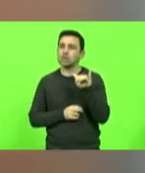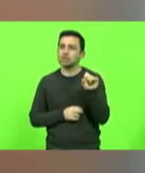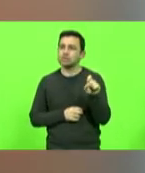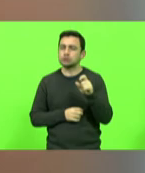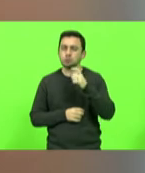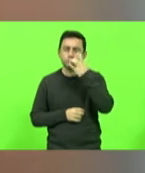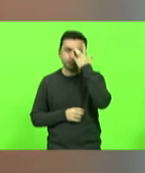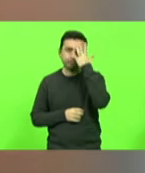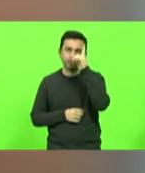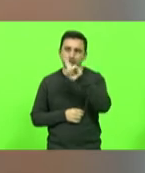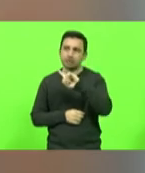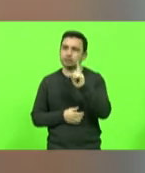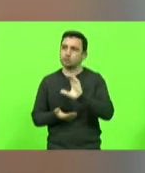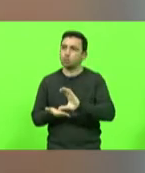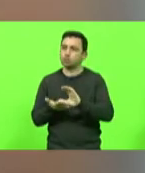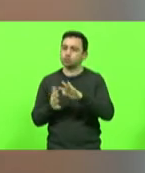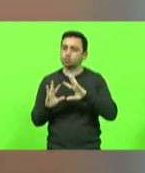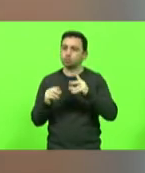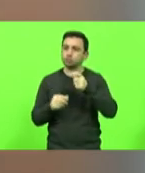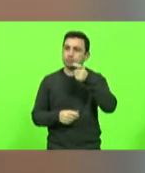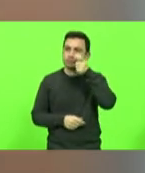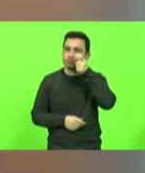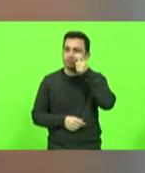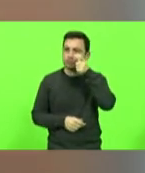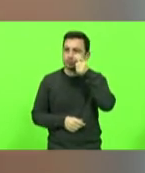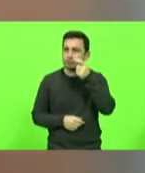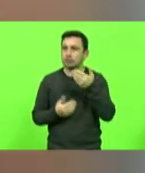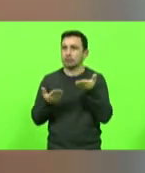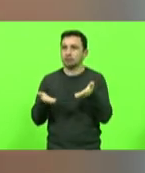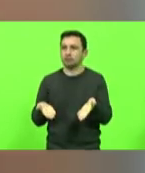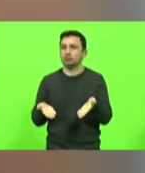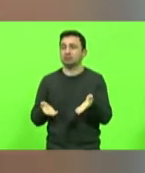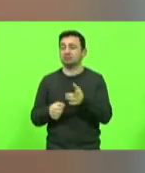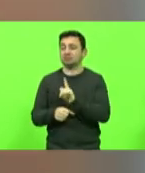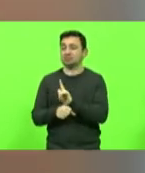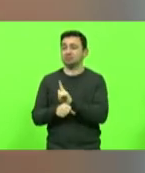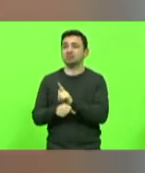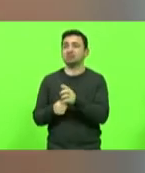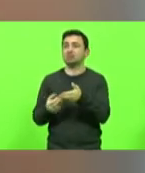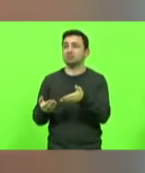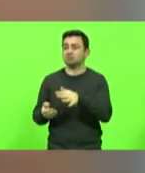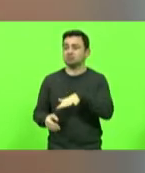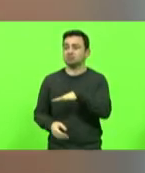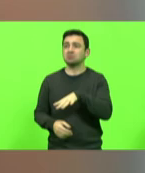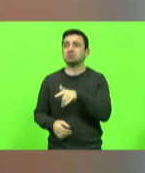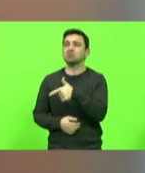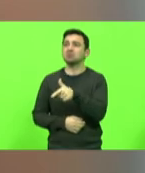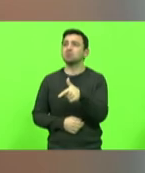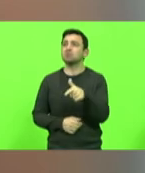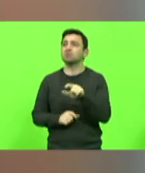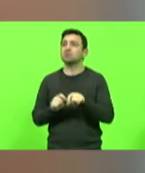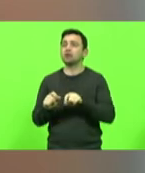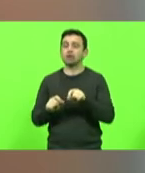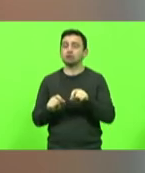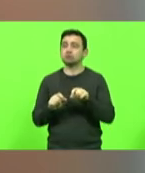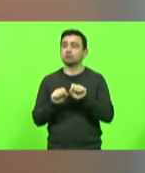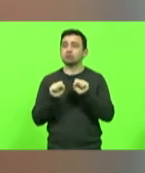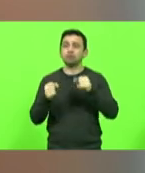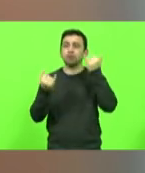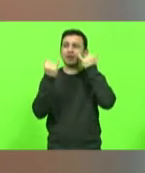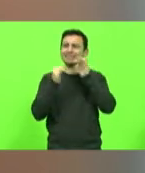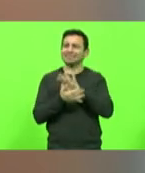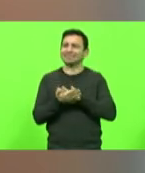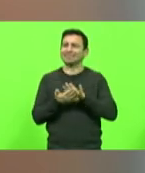conselhos acompanhar tudo isso com uma gestão que não tem, me parece que nem um sistema de informação. Então,